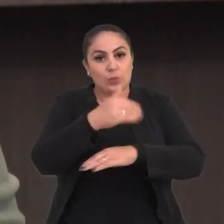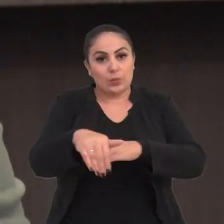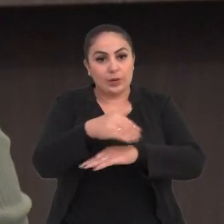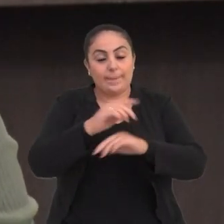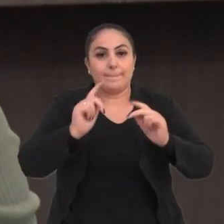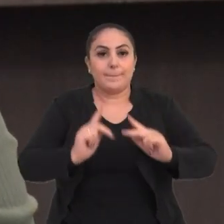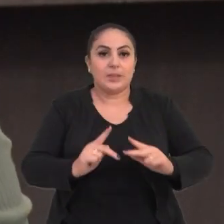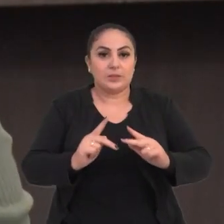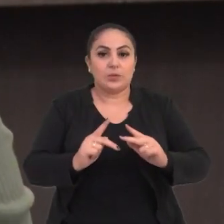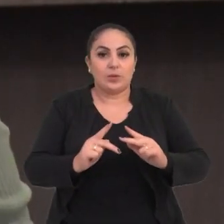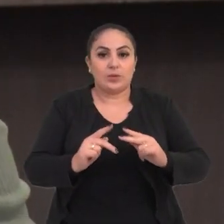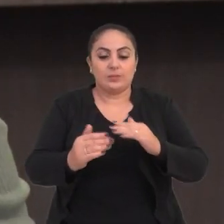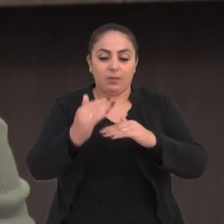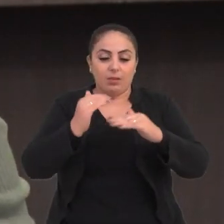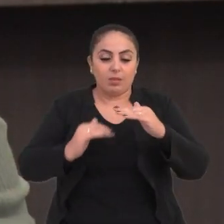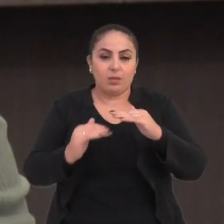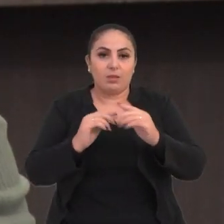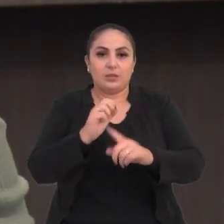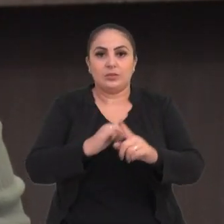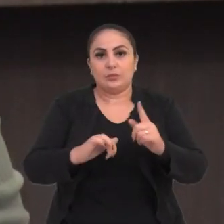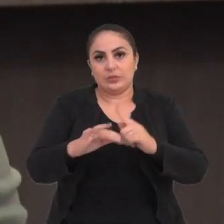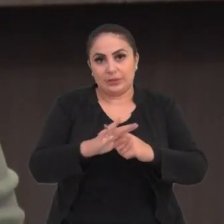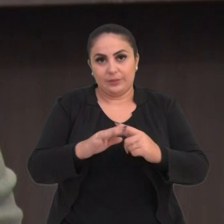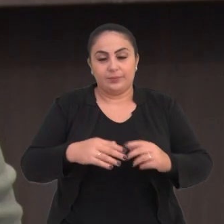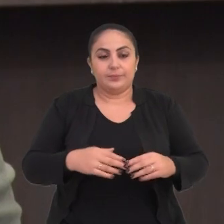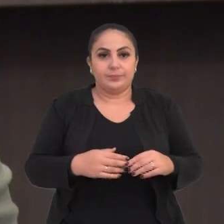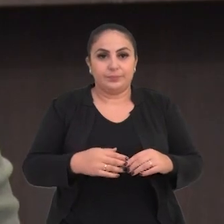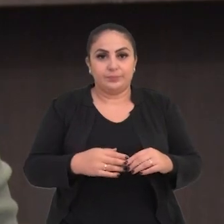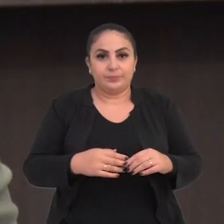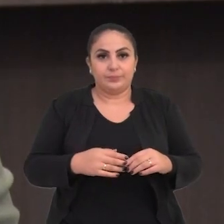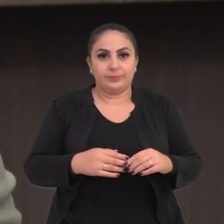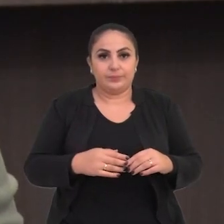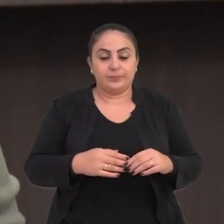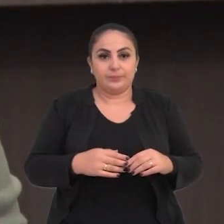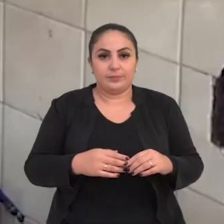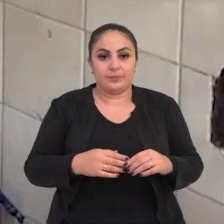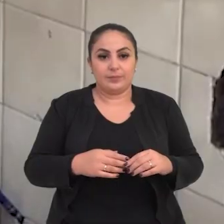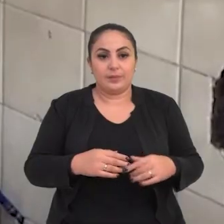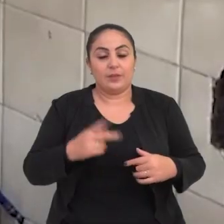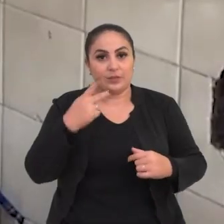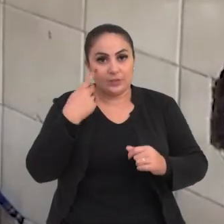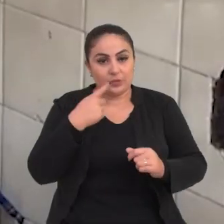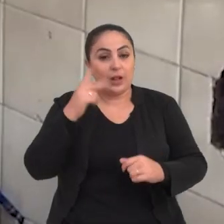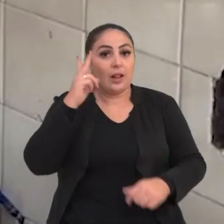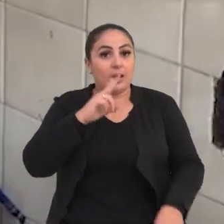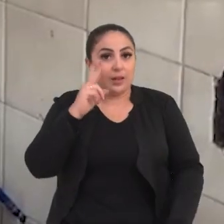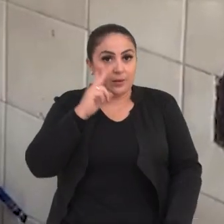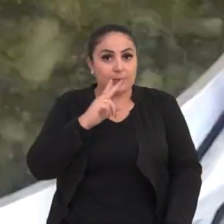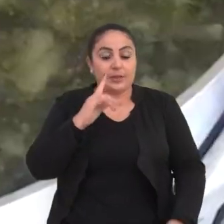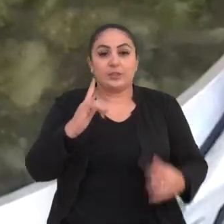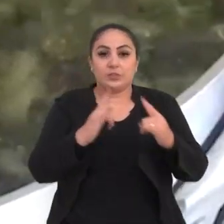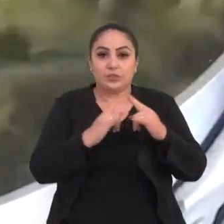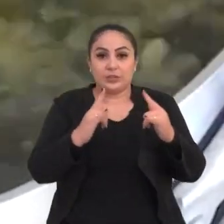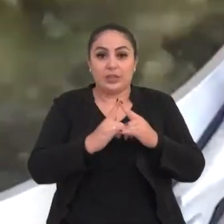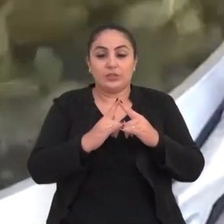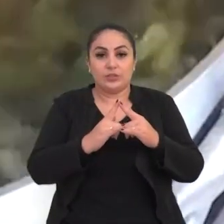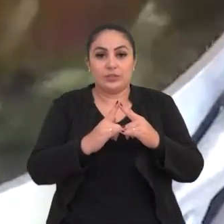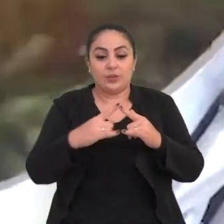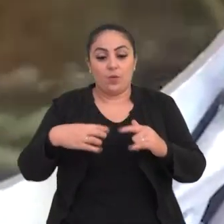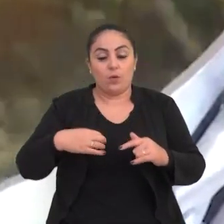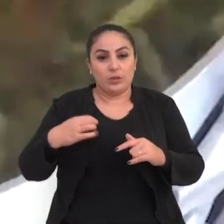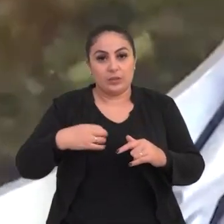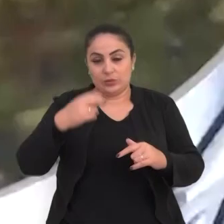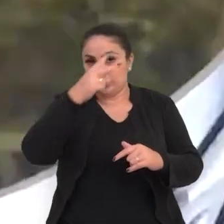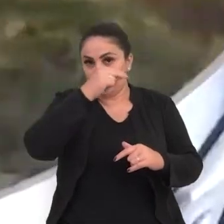rua e pessoas em situação de vulnerabilidade social. A parlamentar lembra que entidades voluntárias